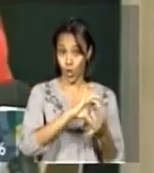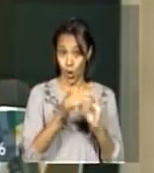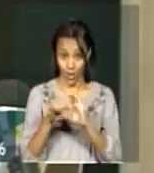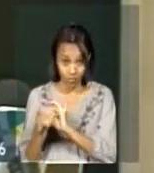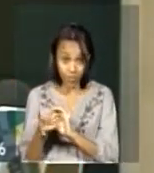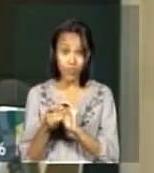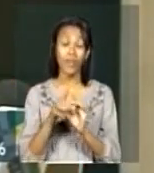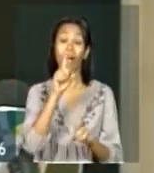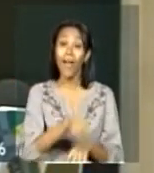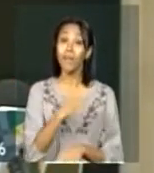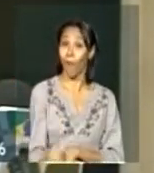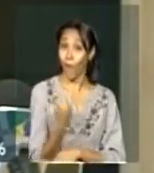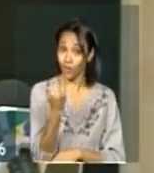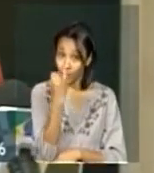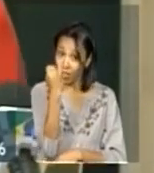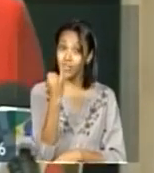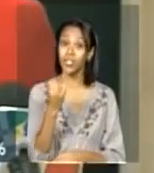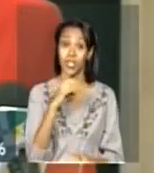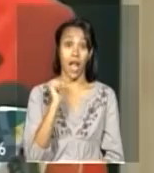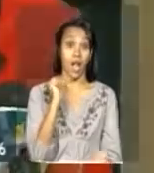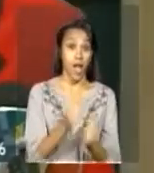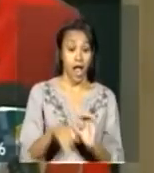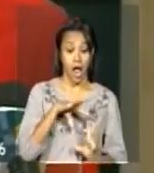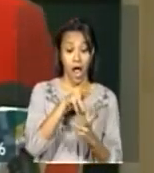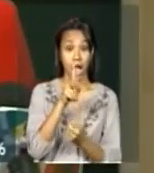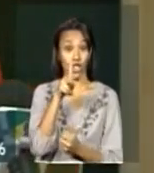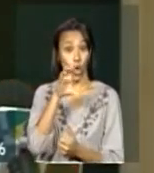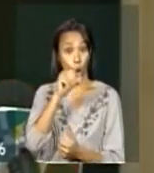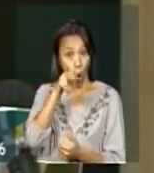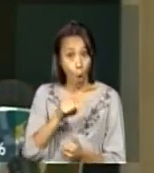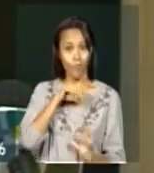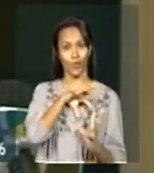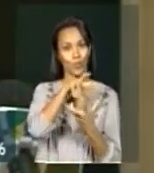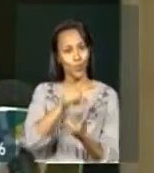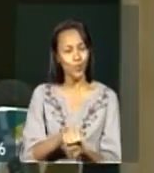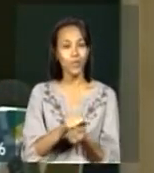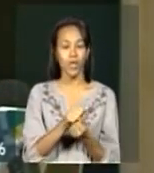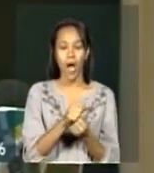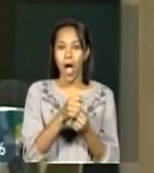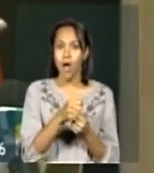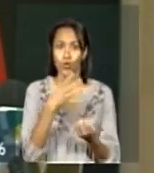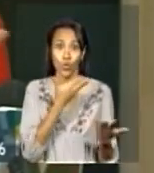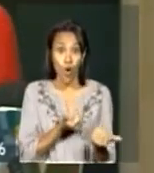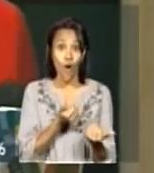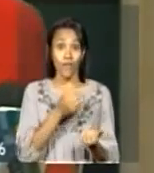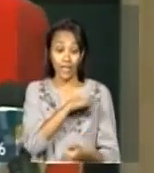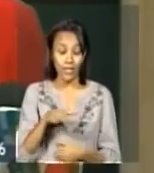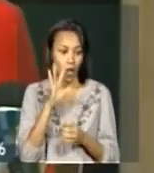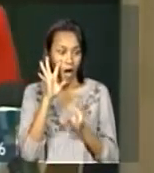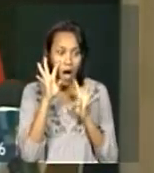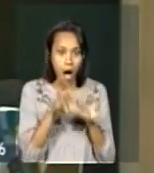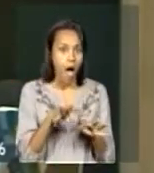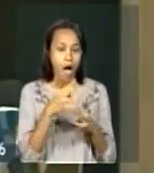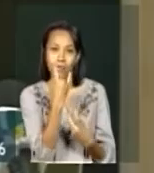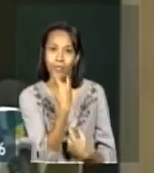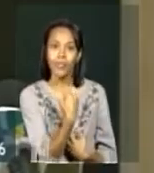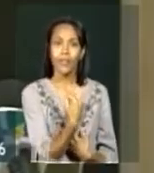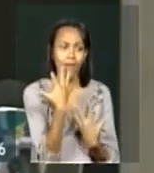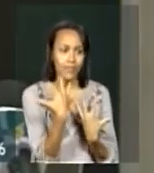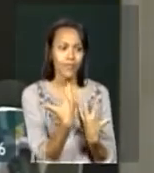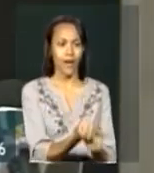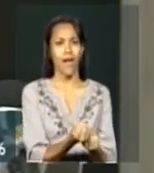é importante eh as Copas do Mundo, porque elas atraem os jovens e as crianças para perceber a importância